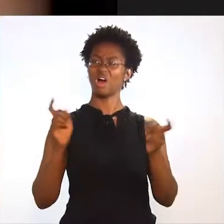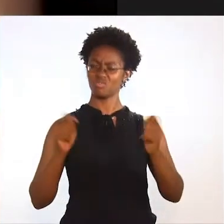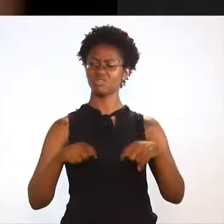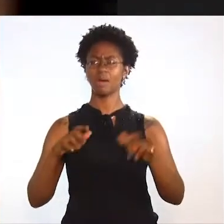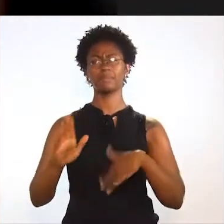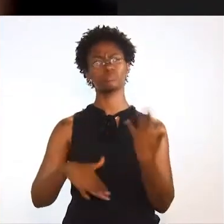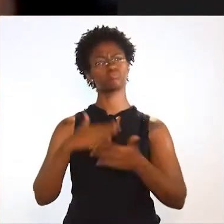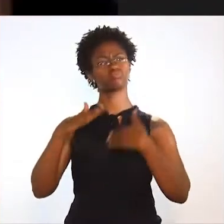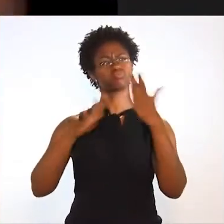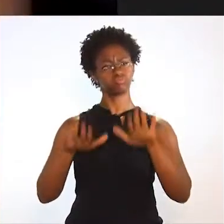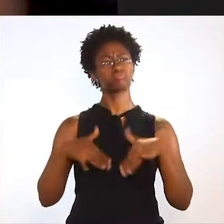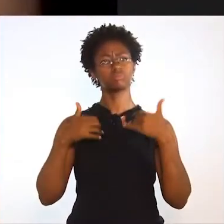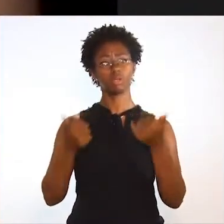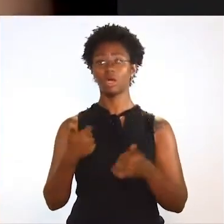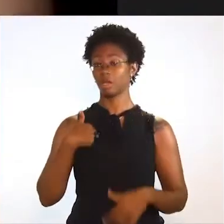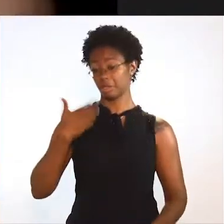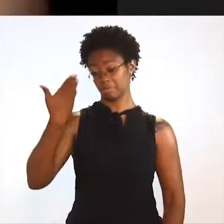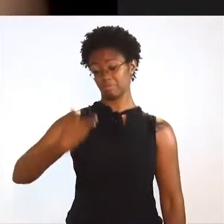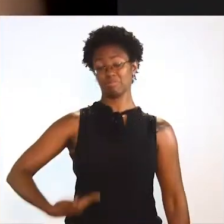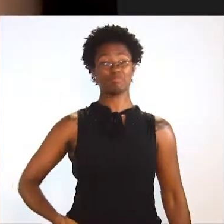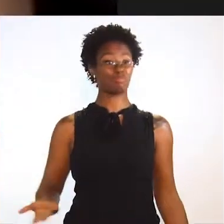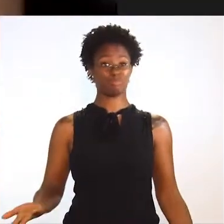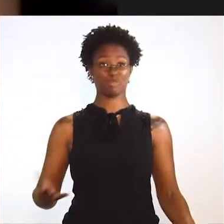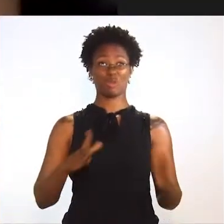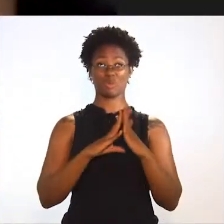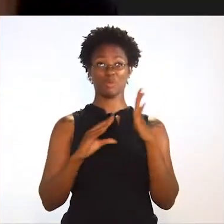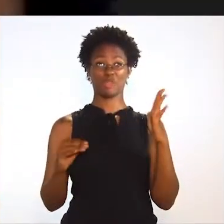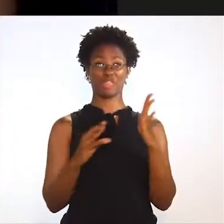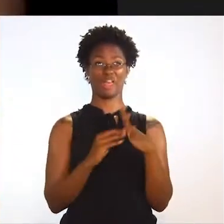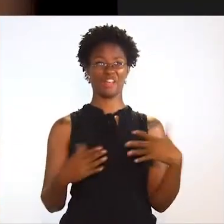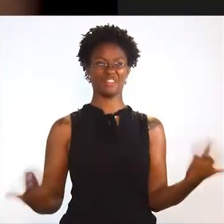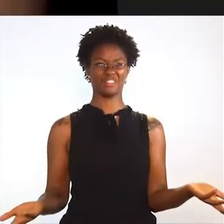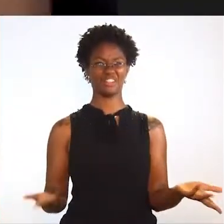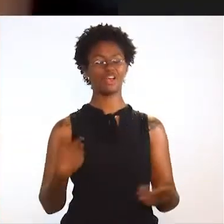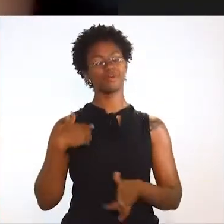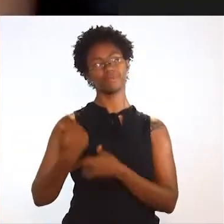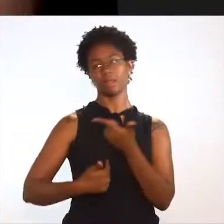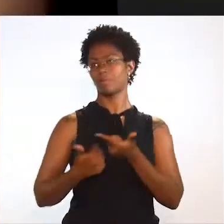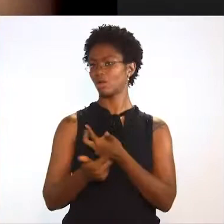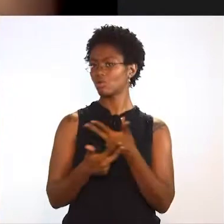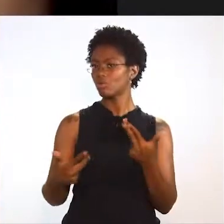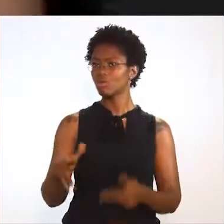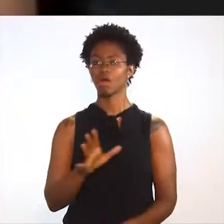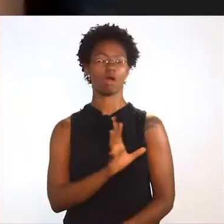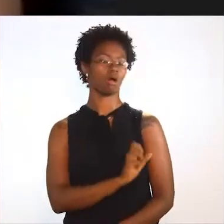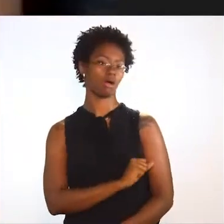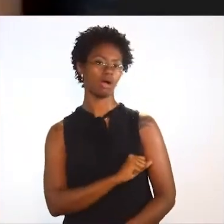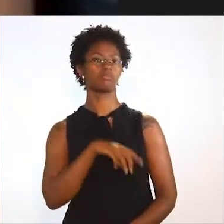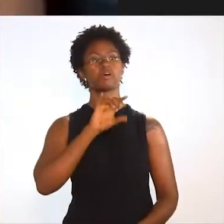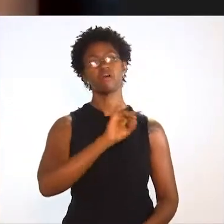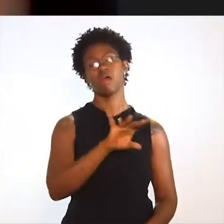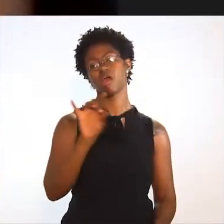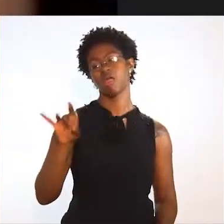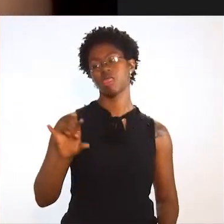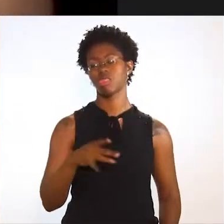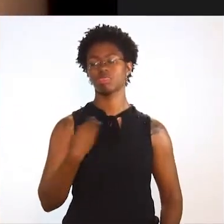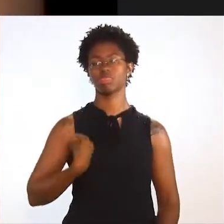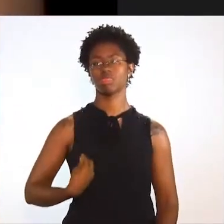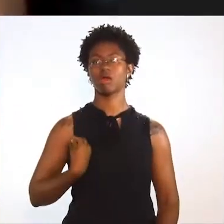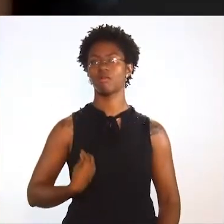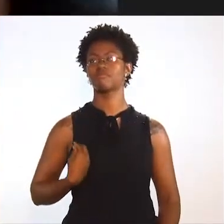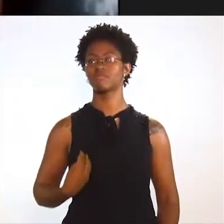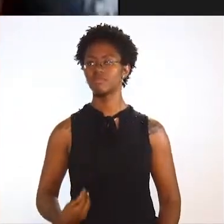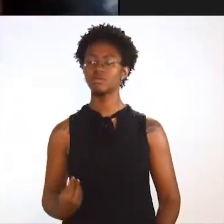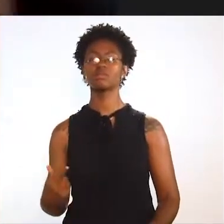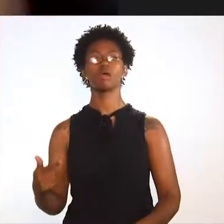real, eu sou a prova viva. Então, assim, eu trabalho no que eu amo, a cada vida